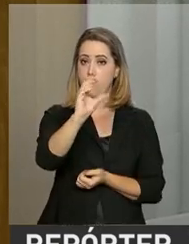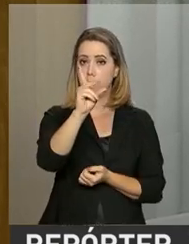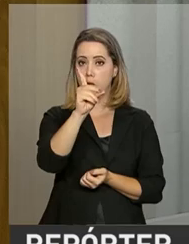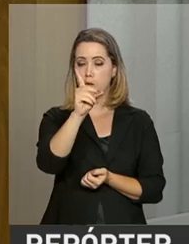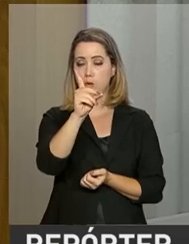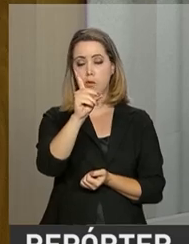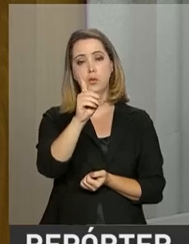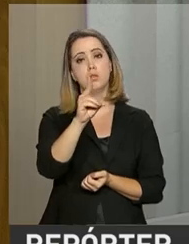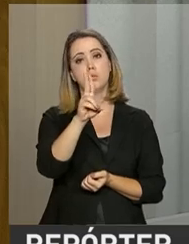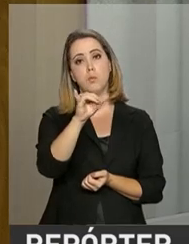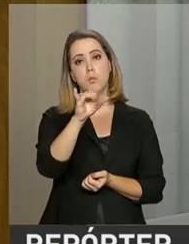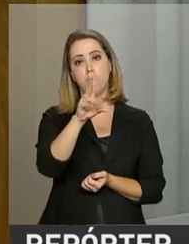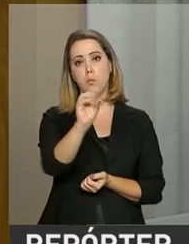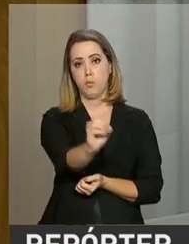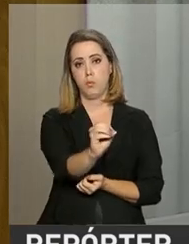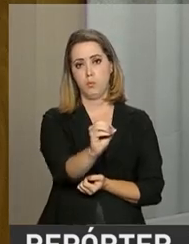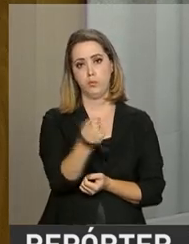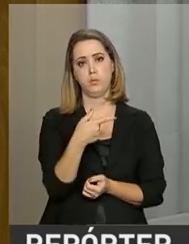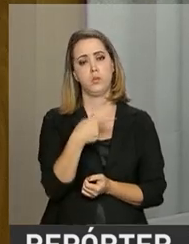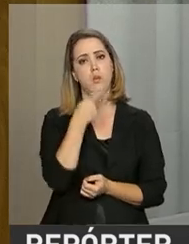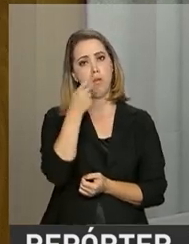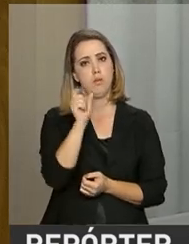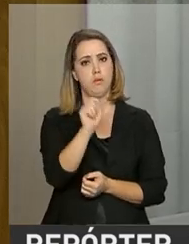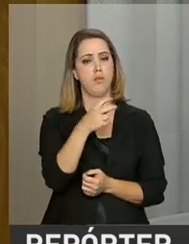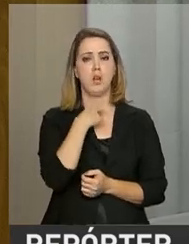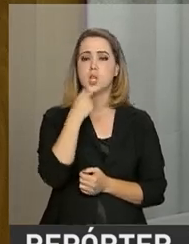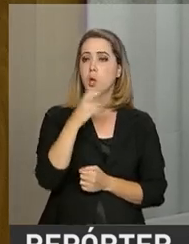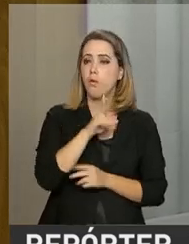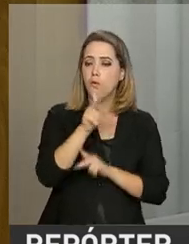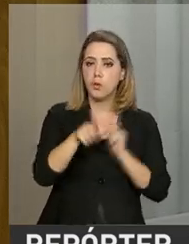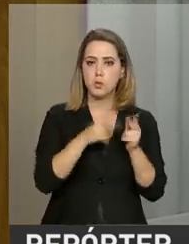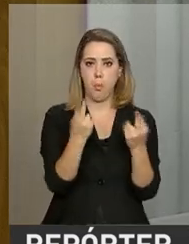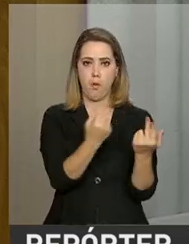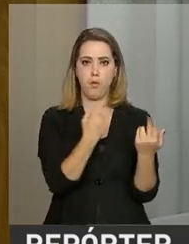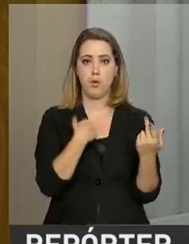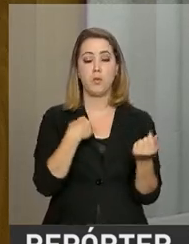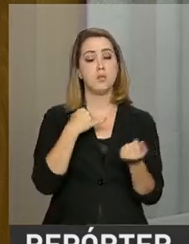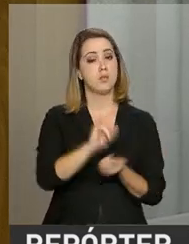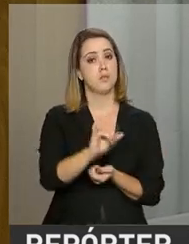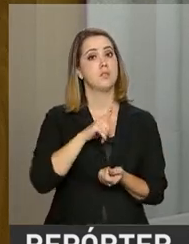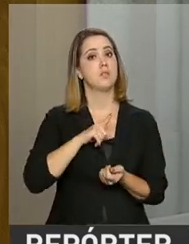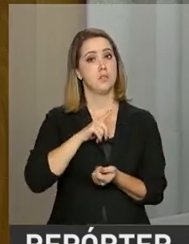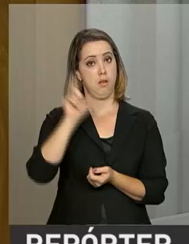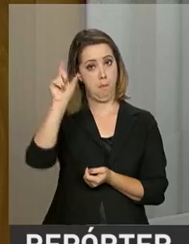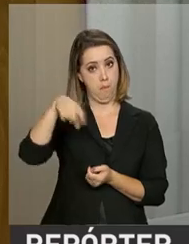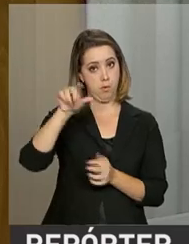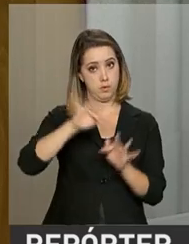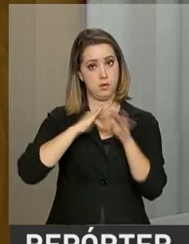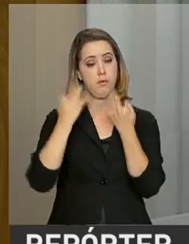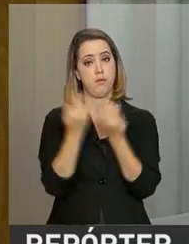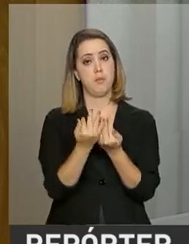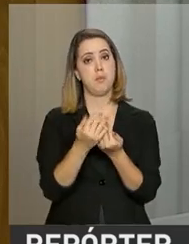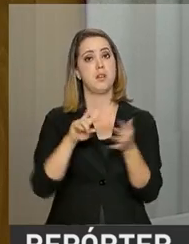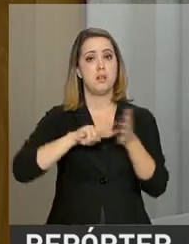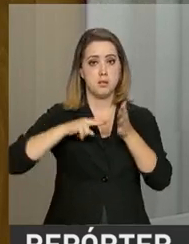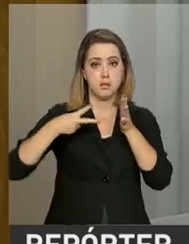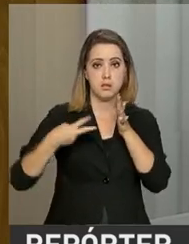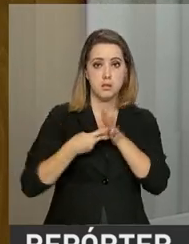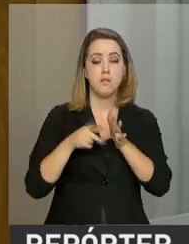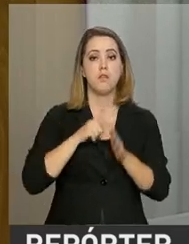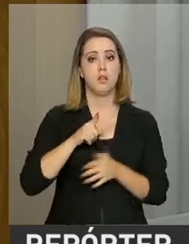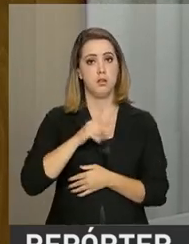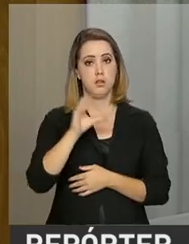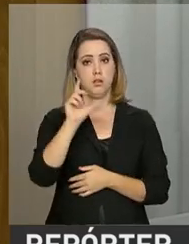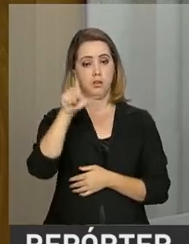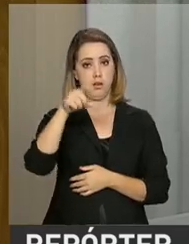sociais do governo ou seja falando na voz do povo se você tá cadastrado no Bolsa Família Isso quer dizer que você tá no CAD único